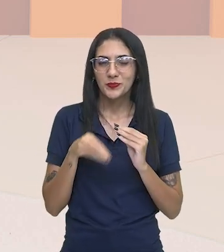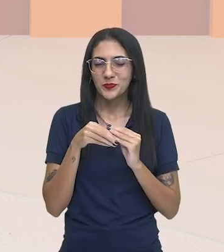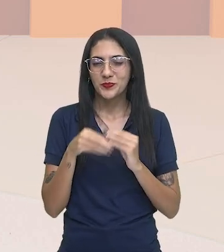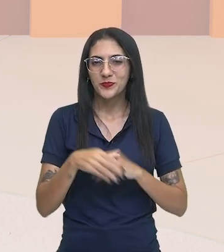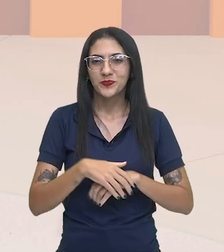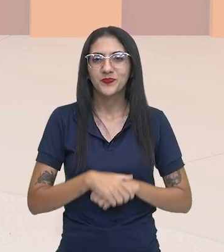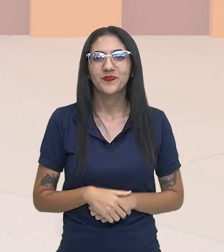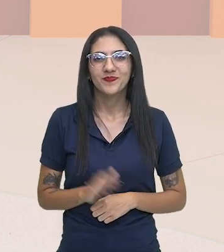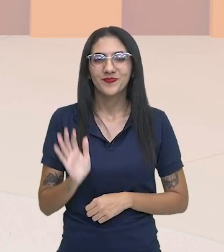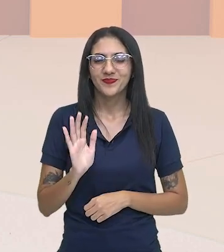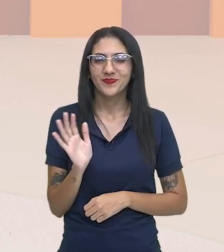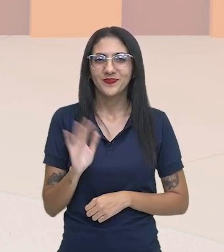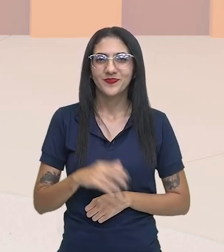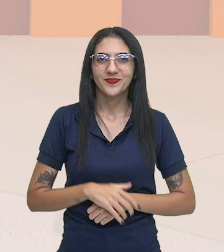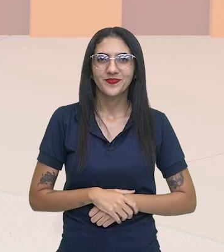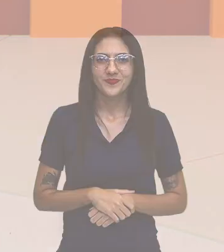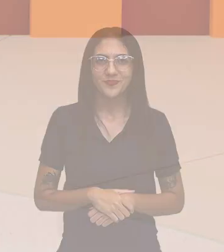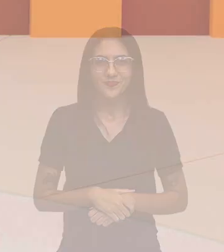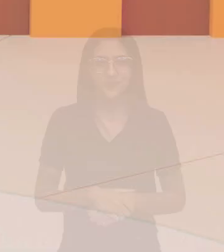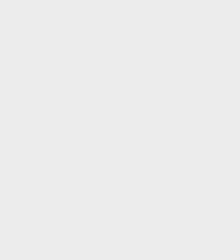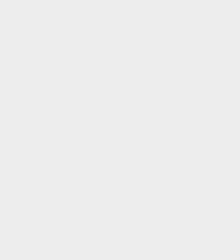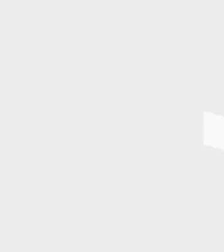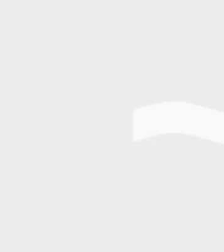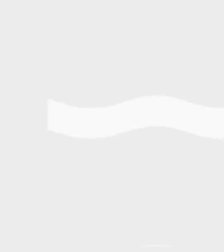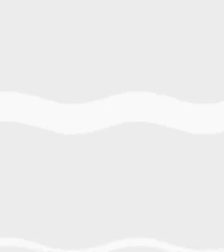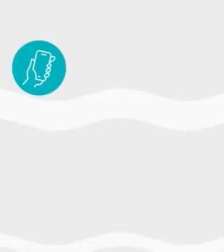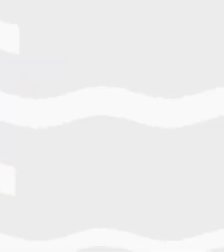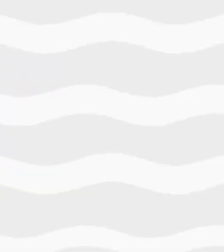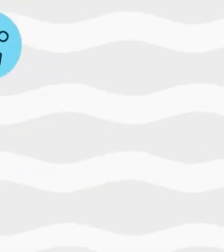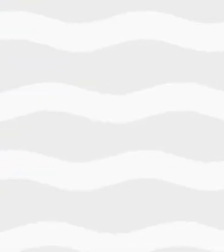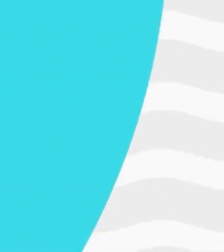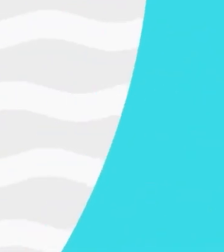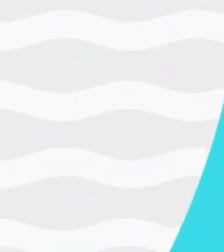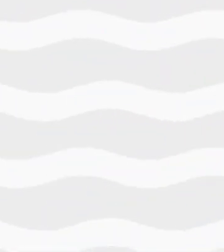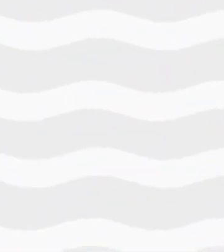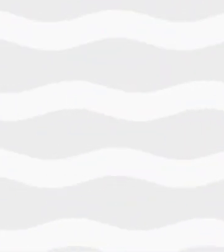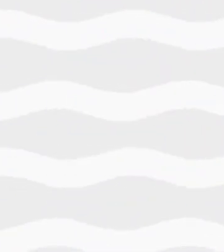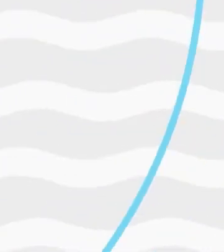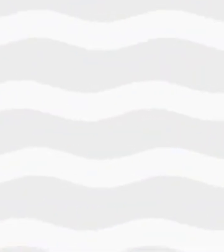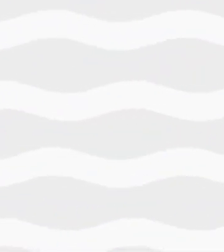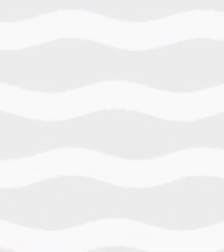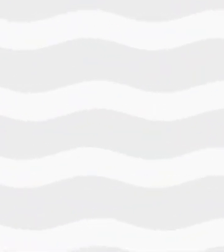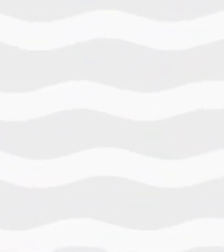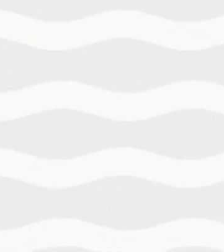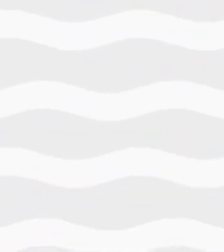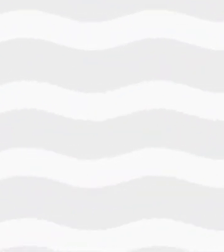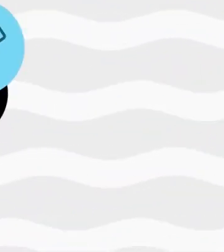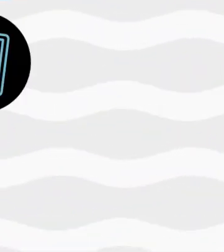vocês. E até uma próxima aula.